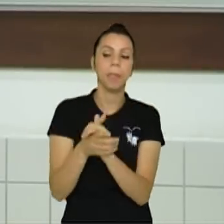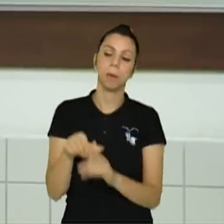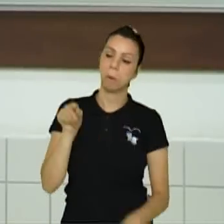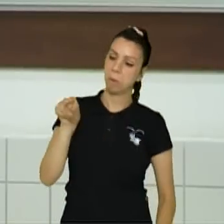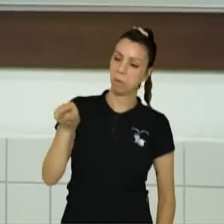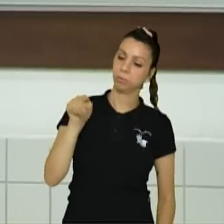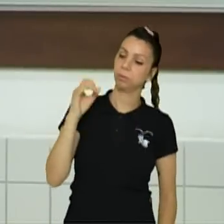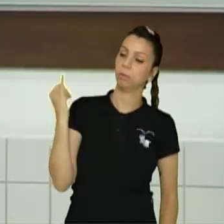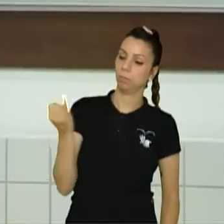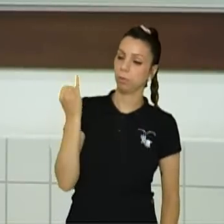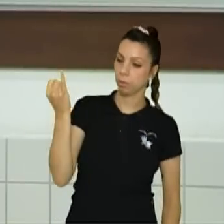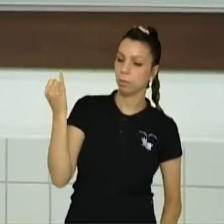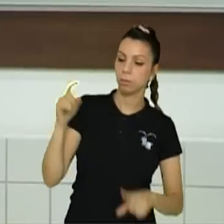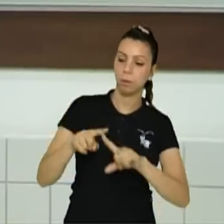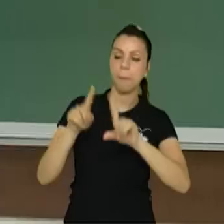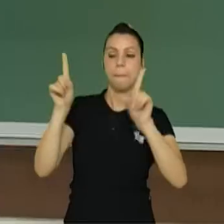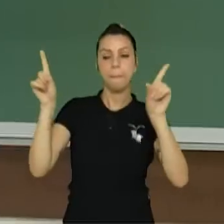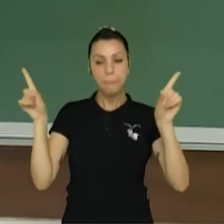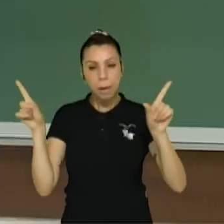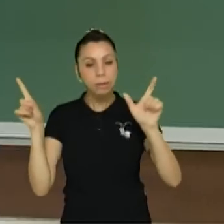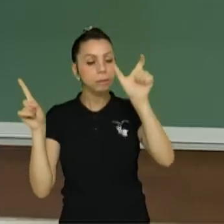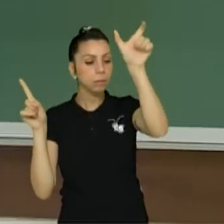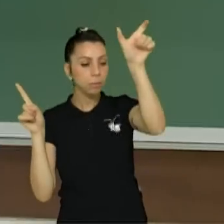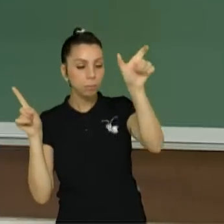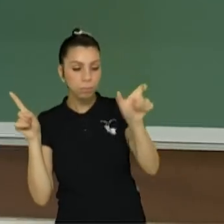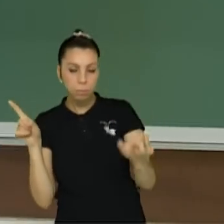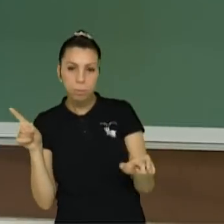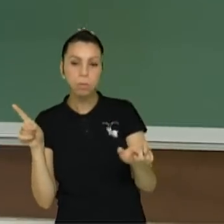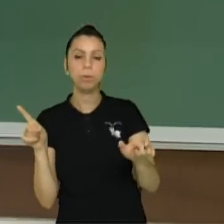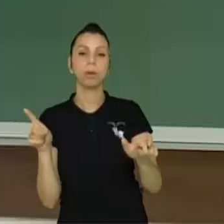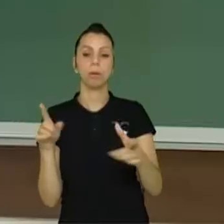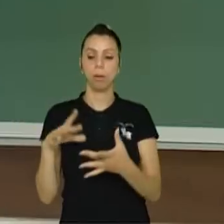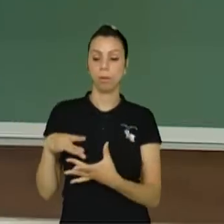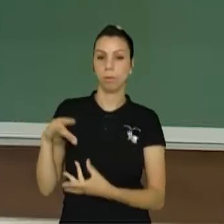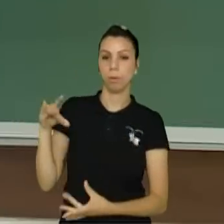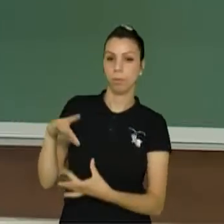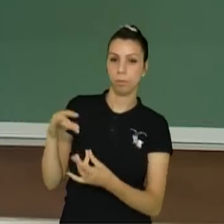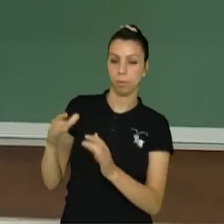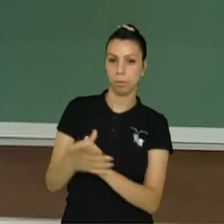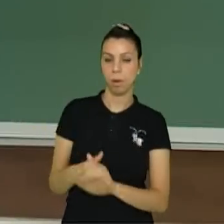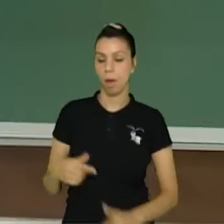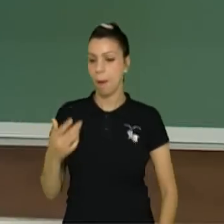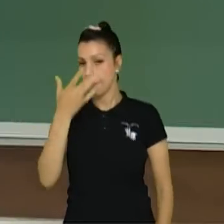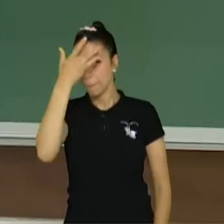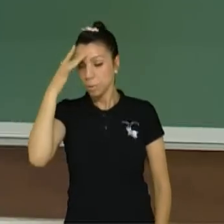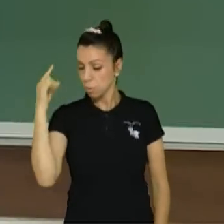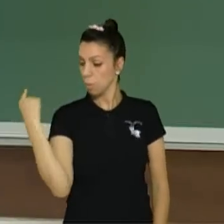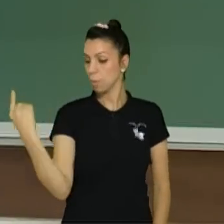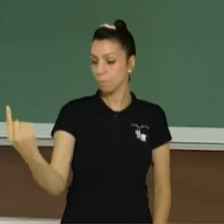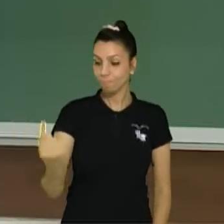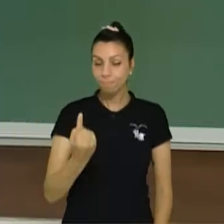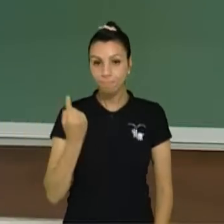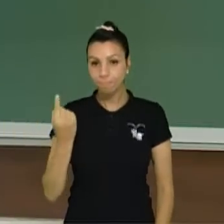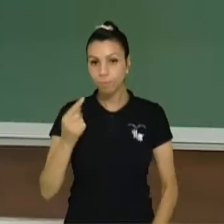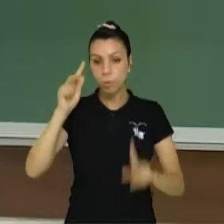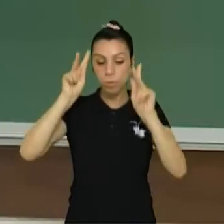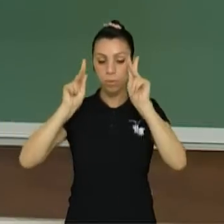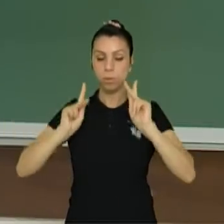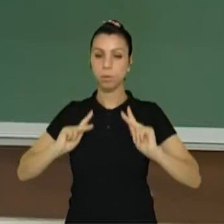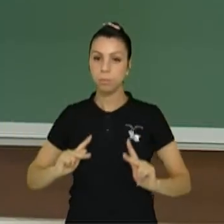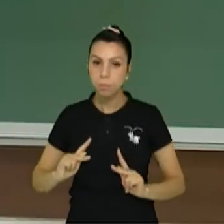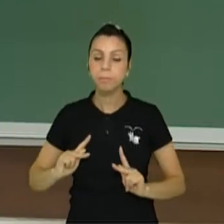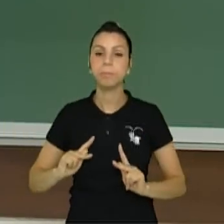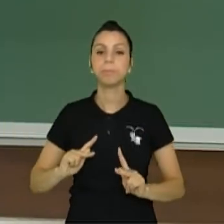são importantes, mas a pessoa, o subjetivo, ou seja, o indivíduo interior, o ser humano